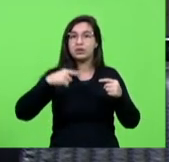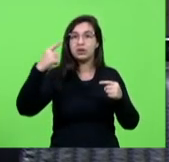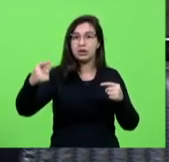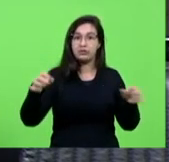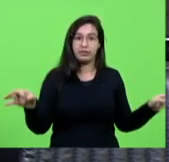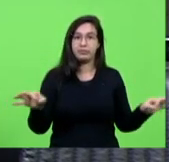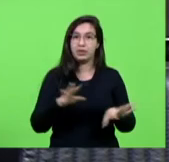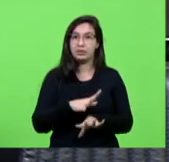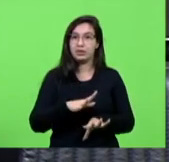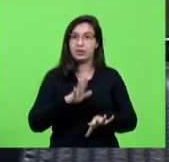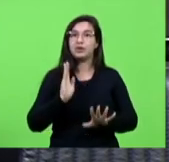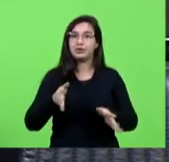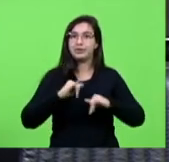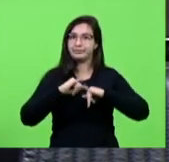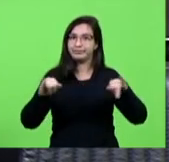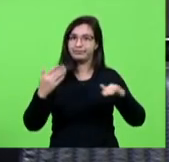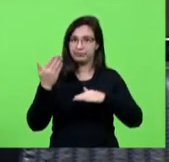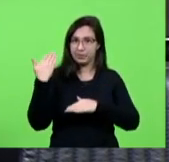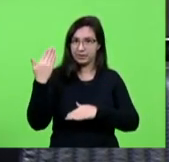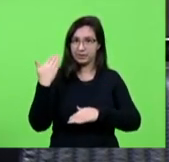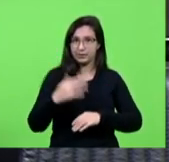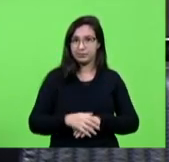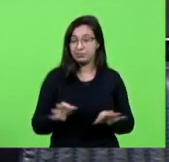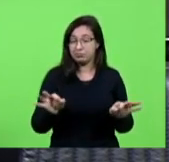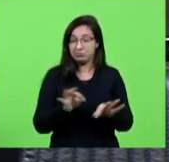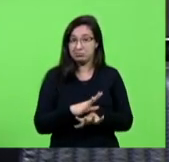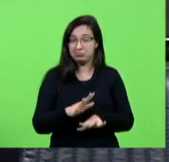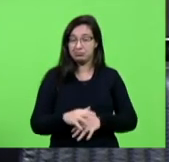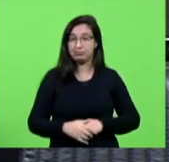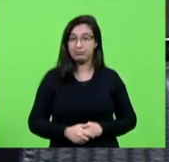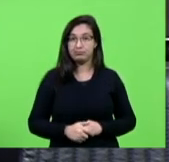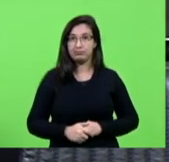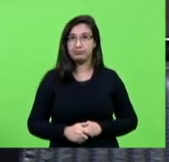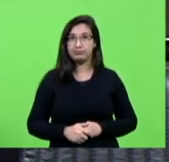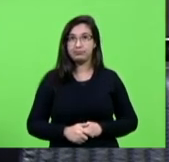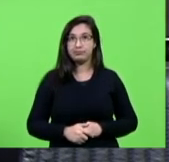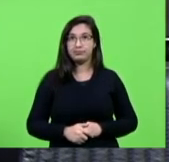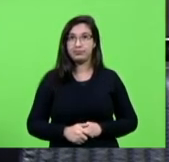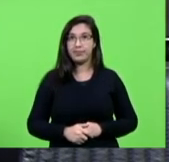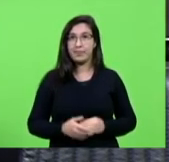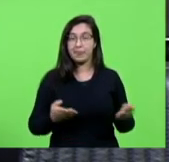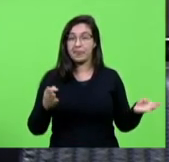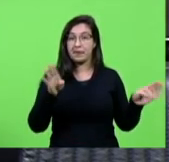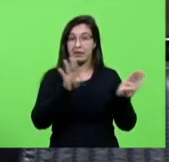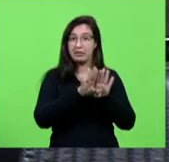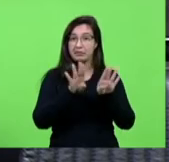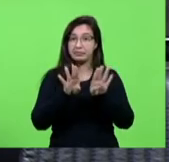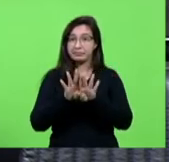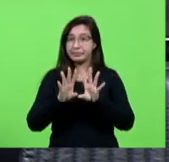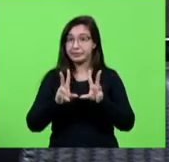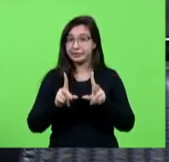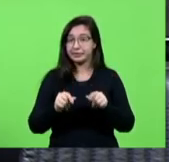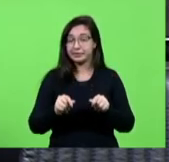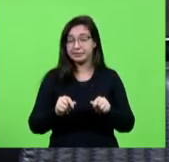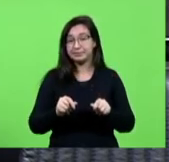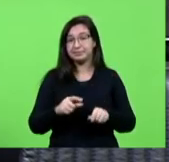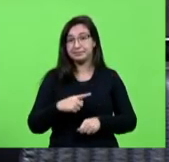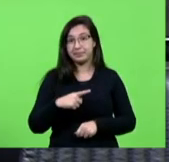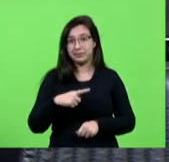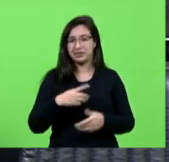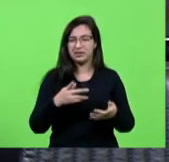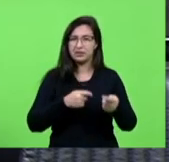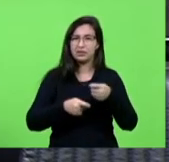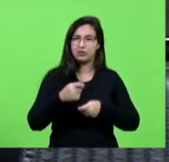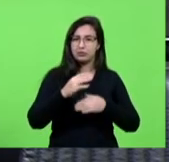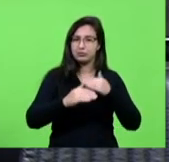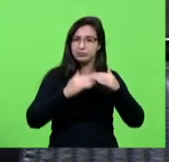outra oportunidade. E pronto. E fecha as portas. Fecha as portas de um negócio promissor